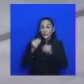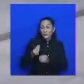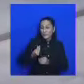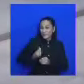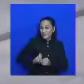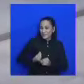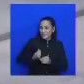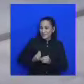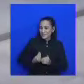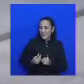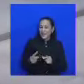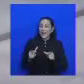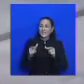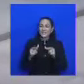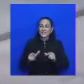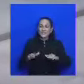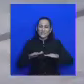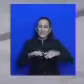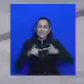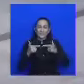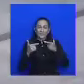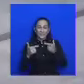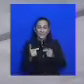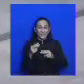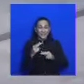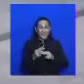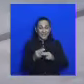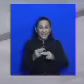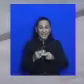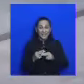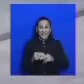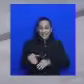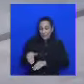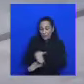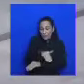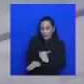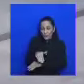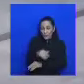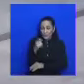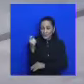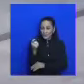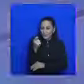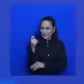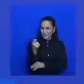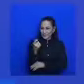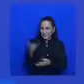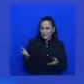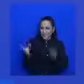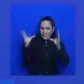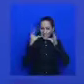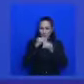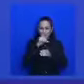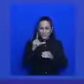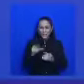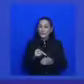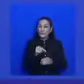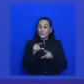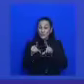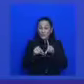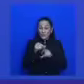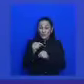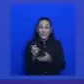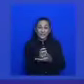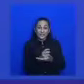Boa noite, falamos ao vivo do Espaço da Sorte das Loterias Caixa, diretamente aqui da Avenida Paulista. E essa noite tem sorteio da